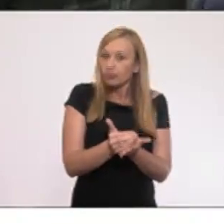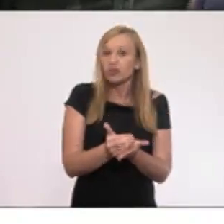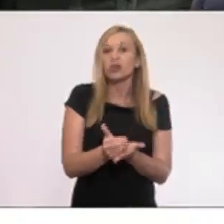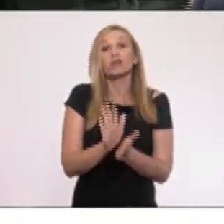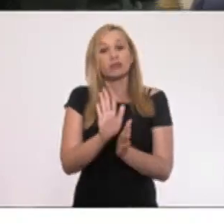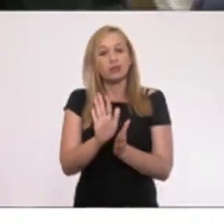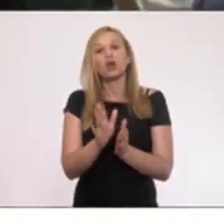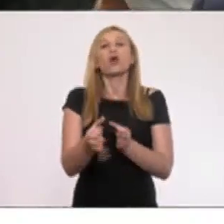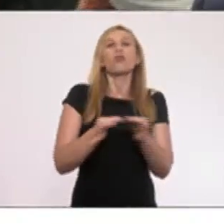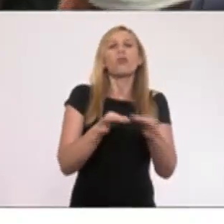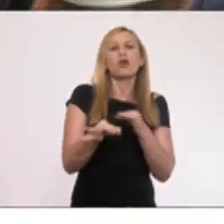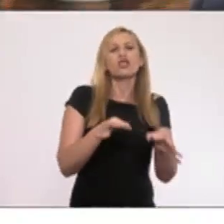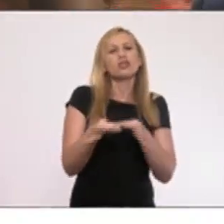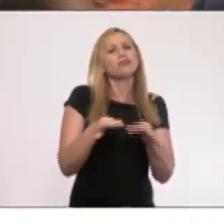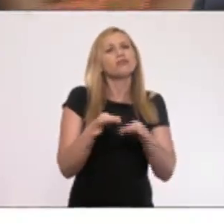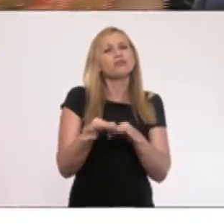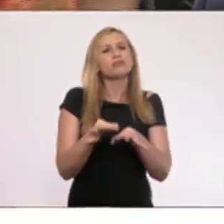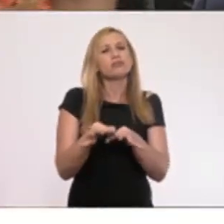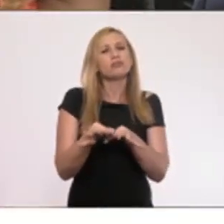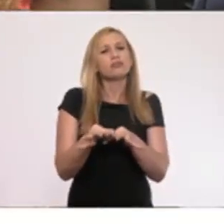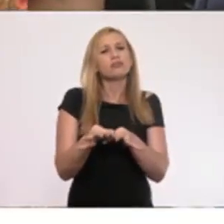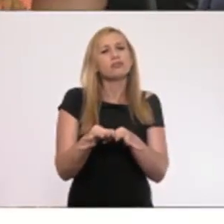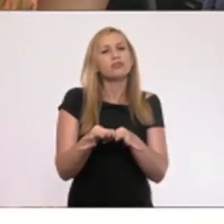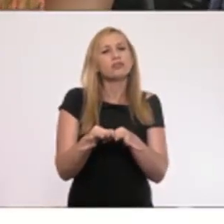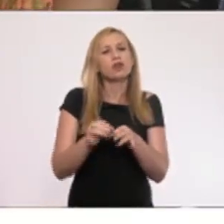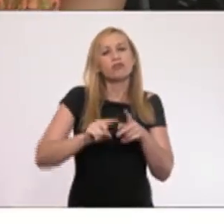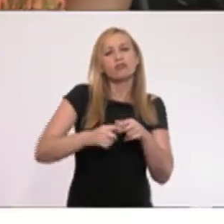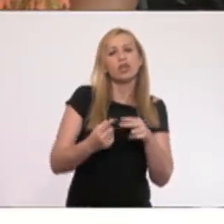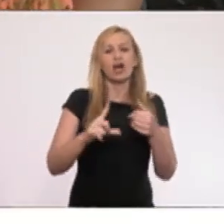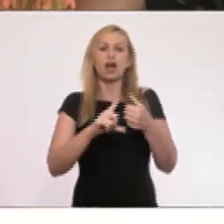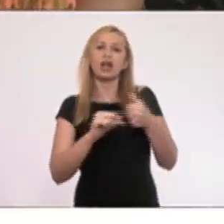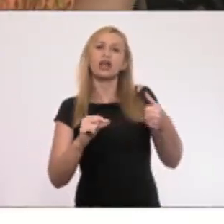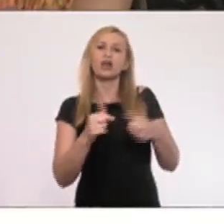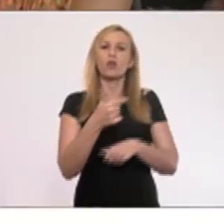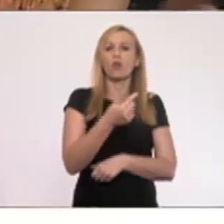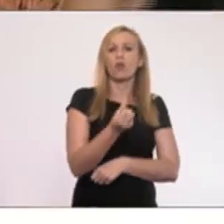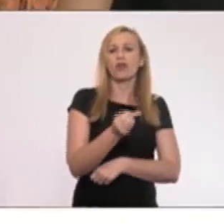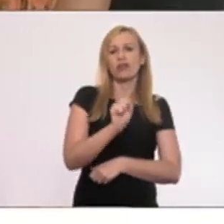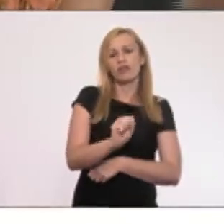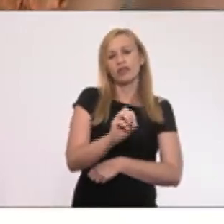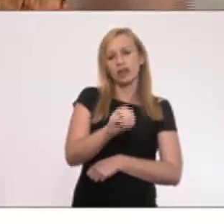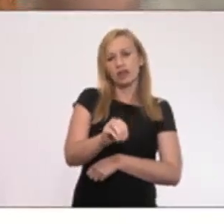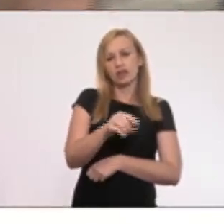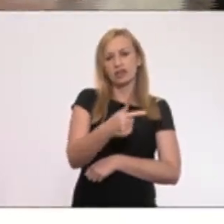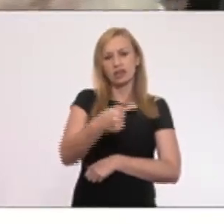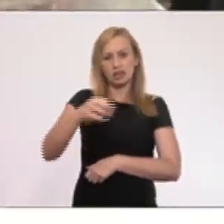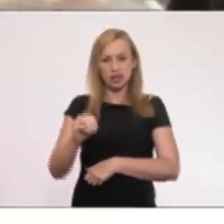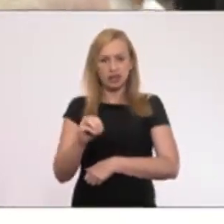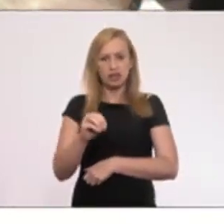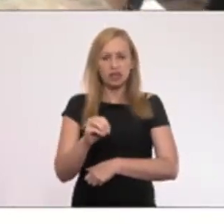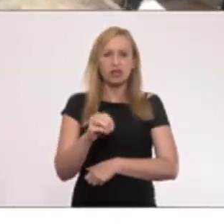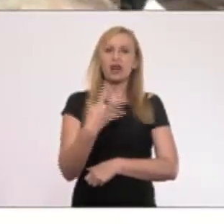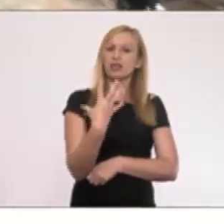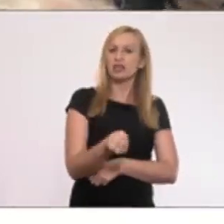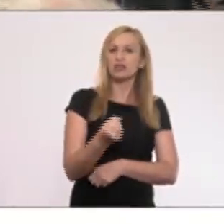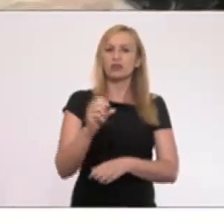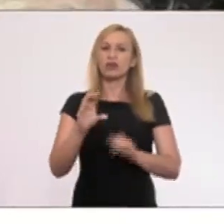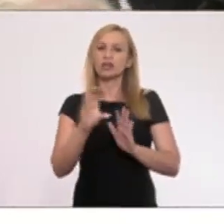parecer sobre o projeto que altera a lei 8070. Favorável às